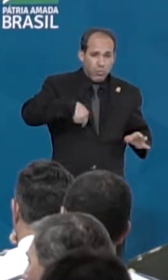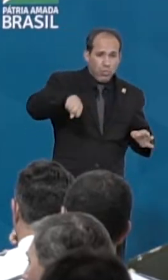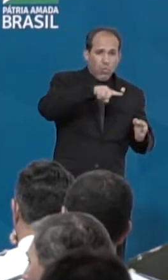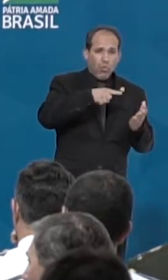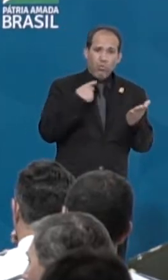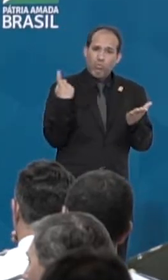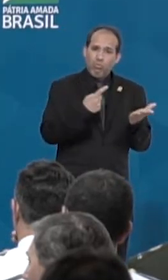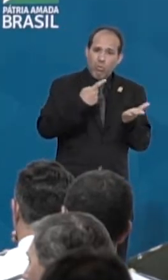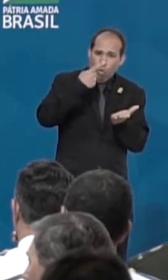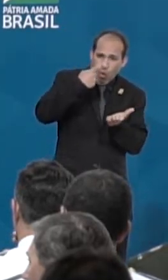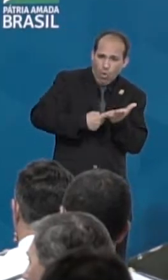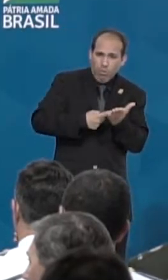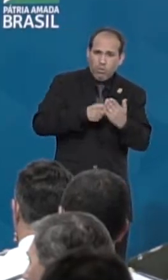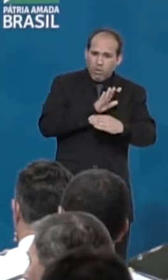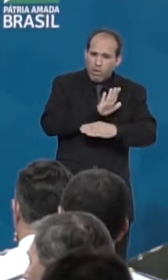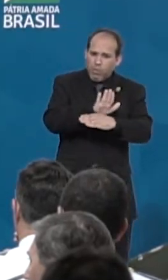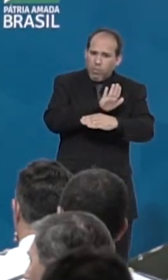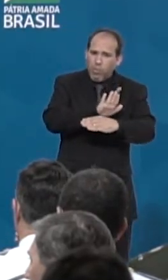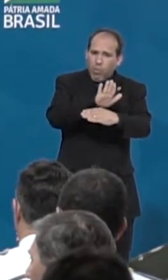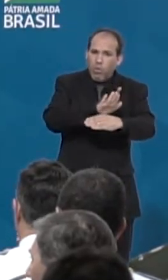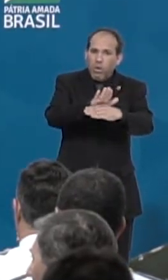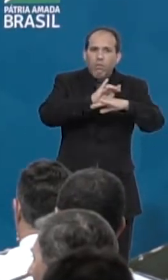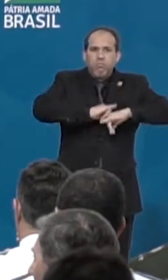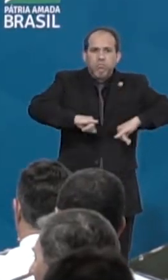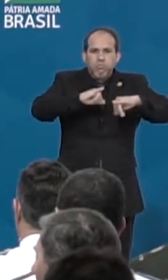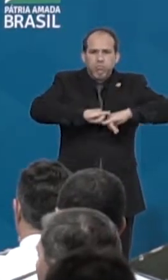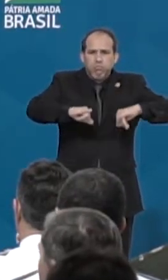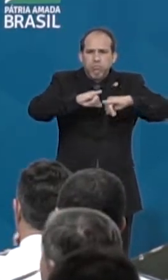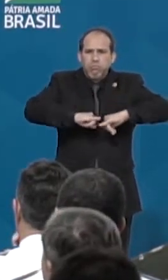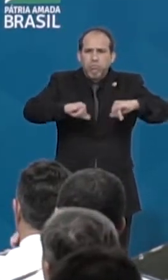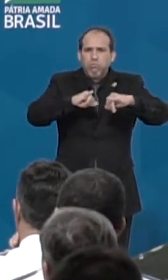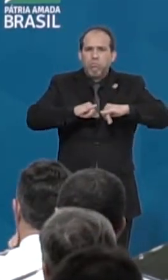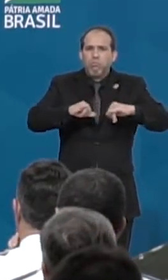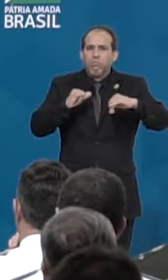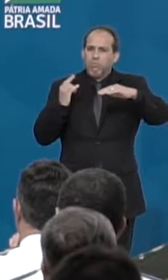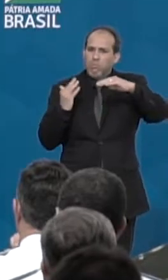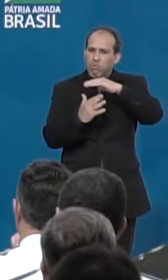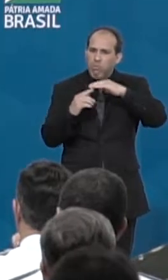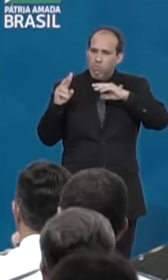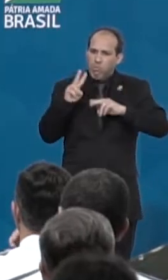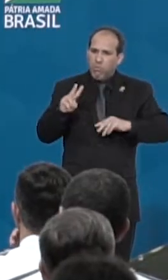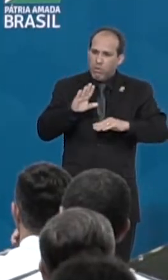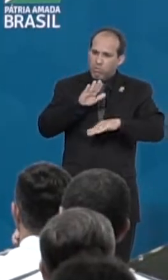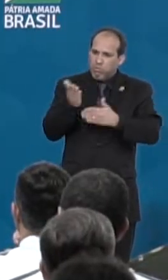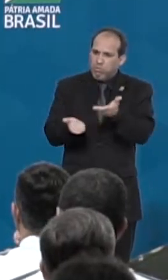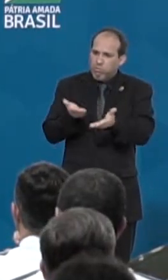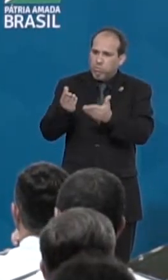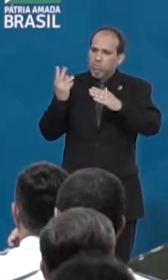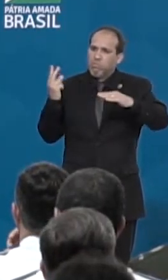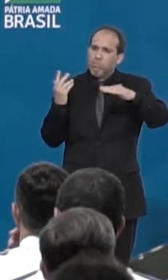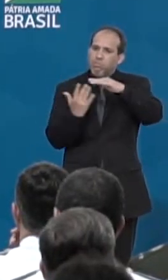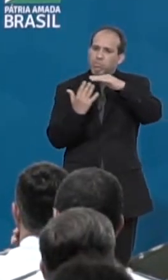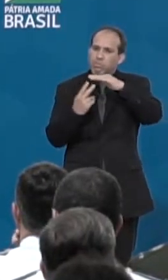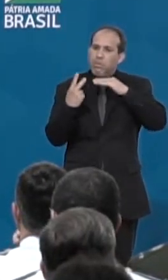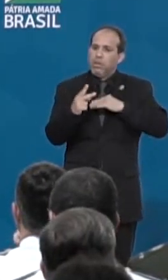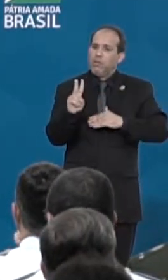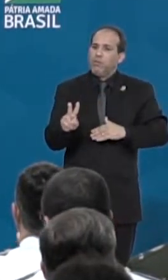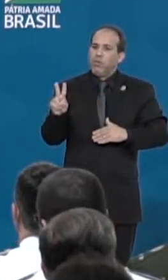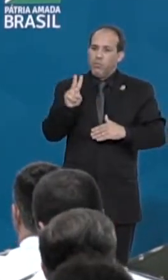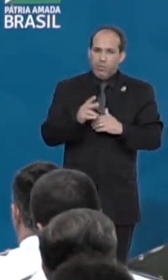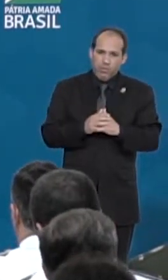compromisso de fomentar a campanha Interiorização Mais Humana. Queremos